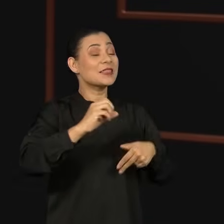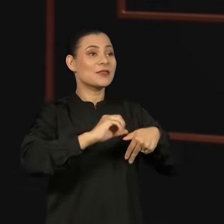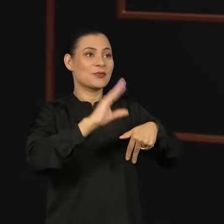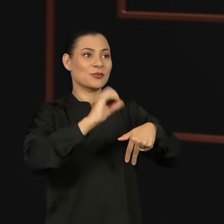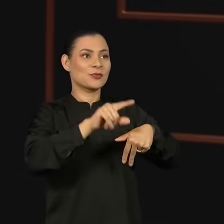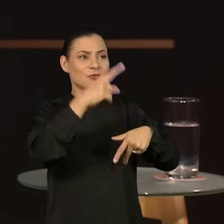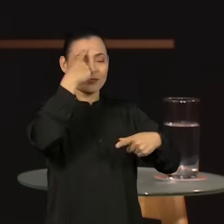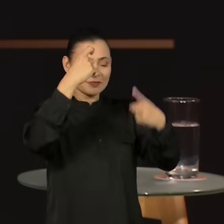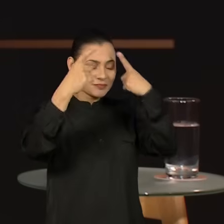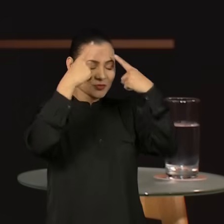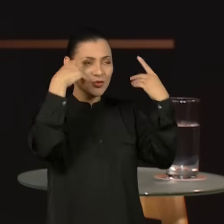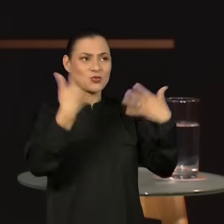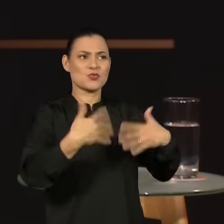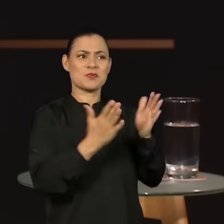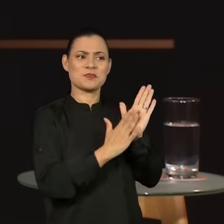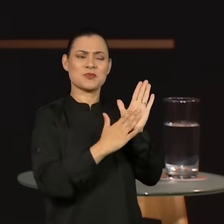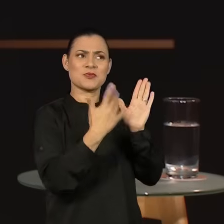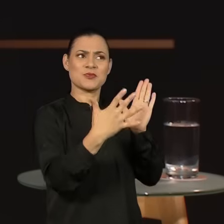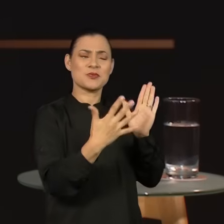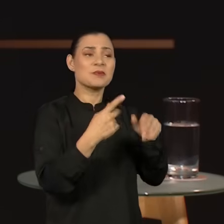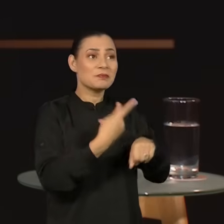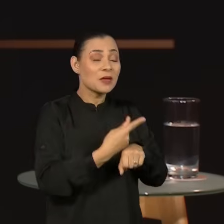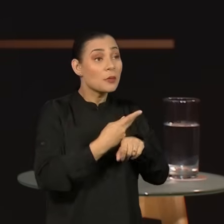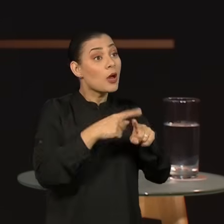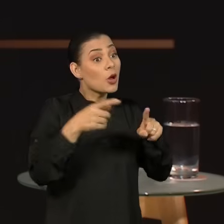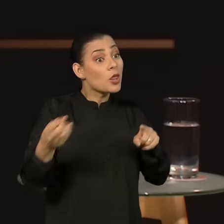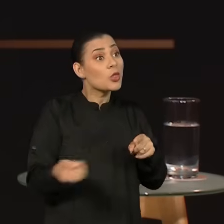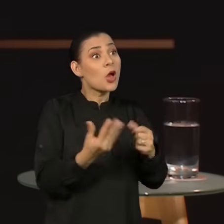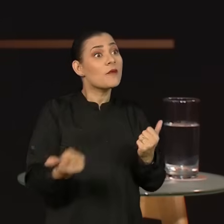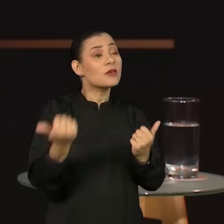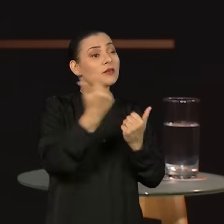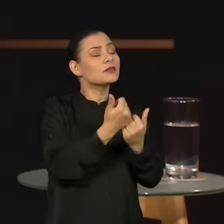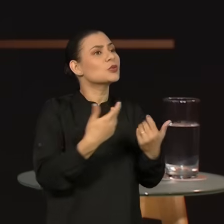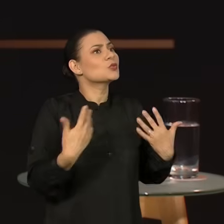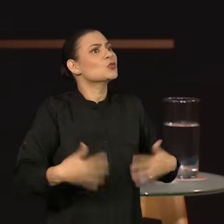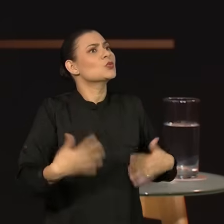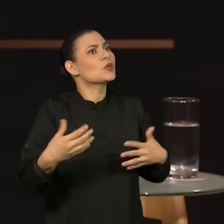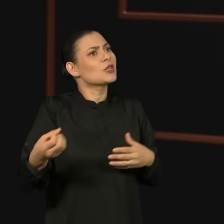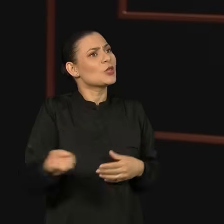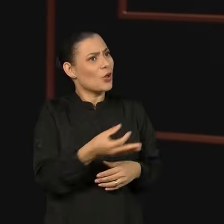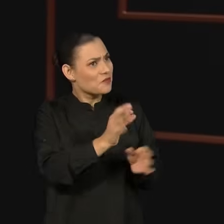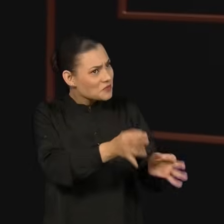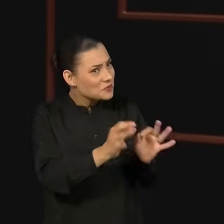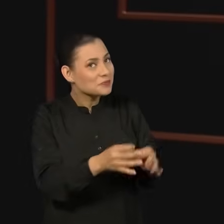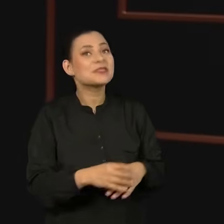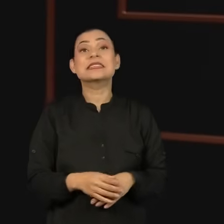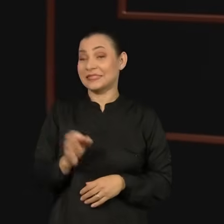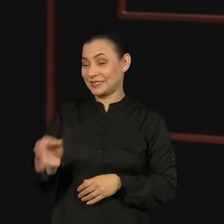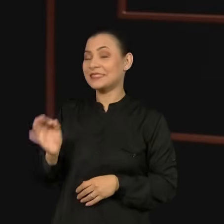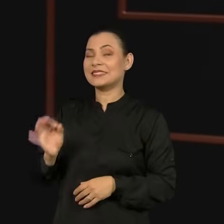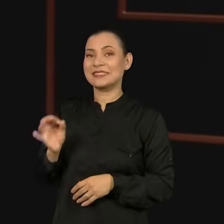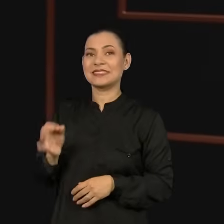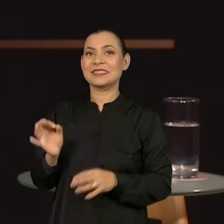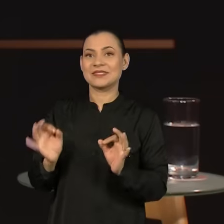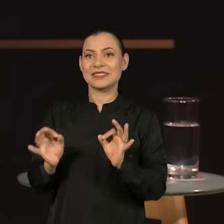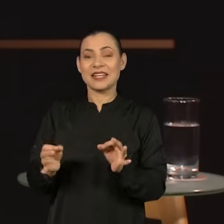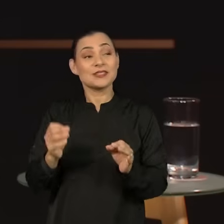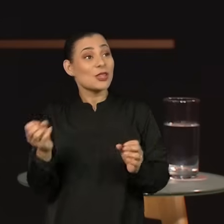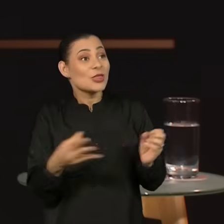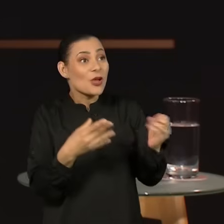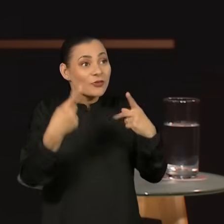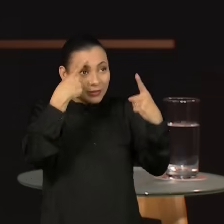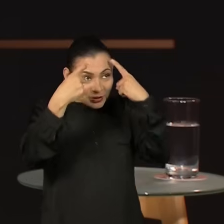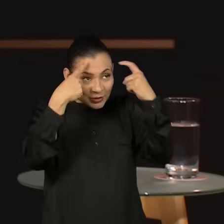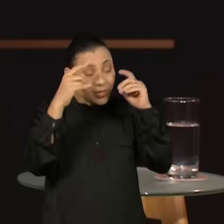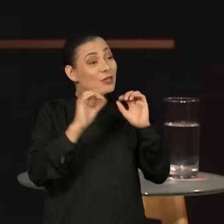premiada criação, volta agora numa nova versão, revista e atualizada, vamos dizer assim, né? Com certeza. Novas histórias